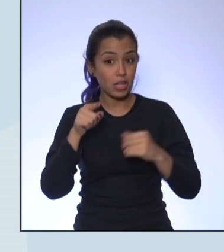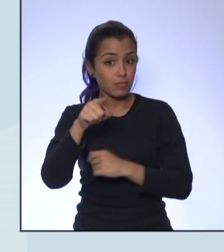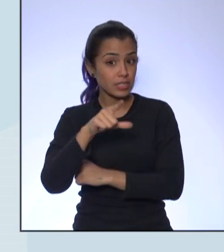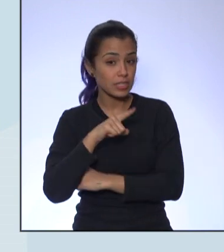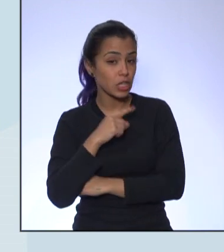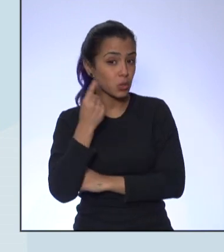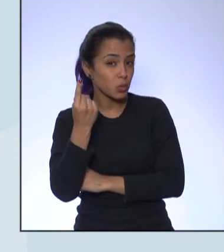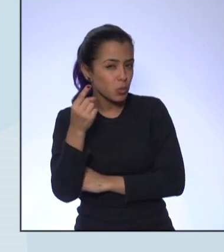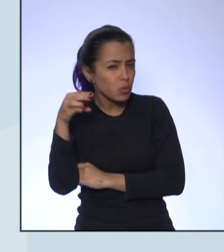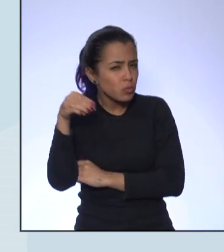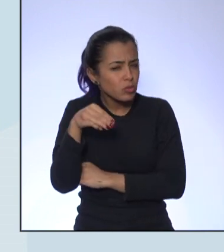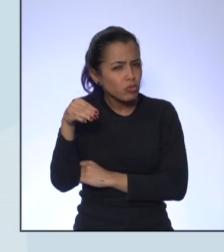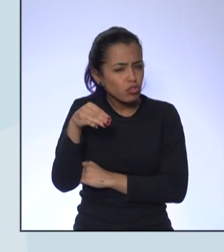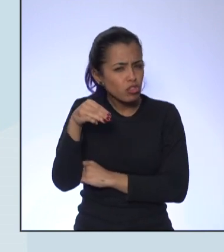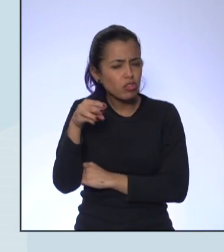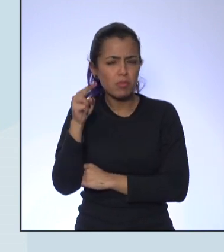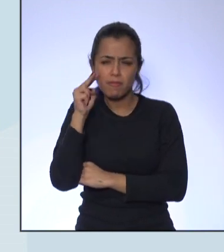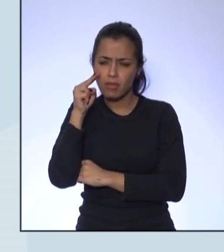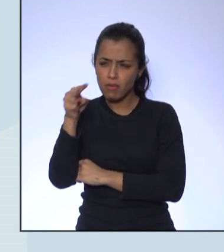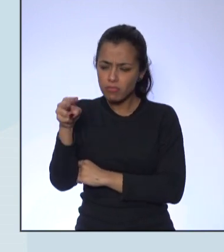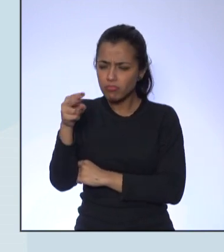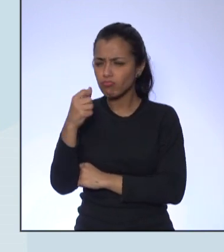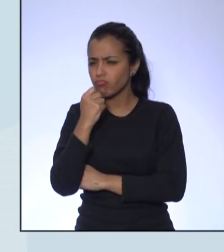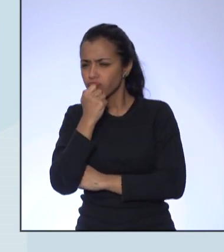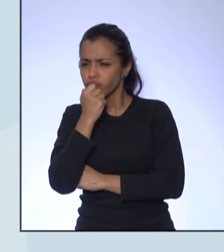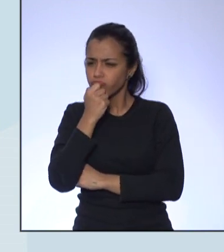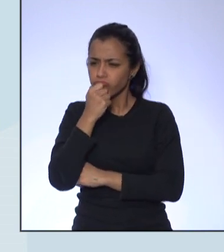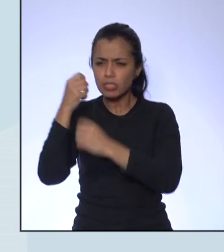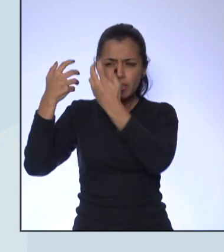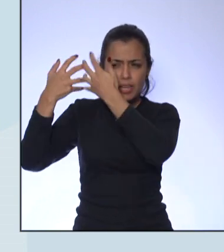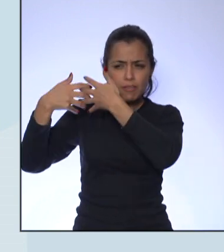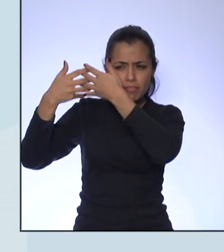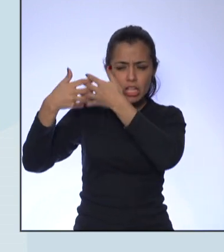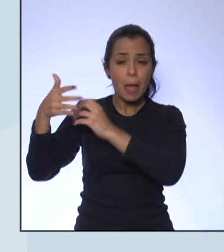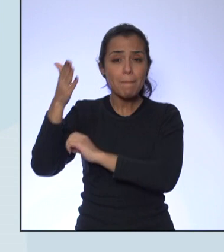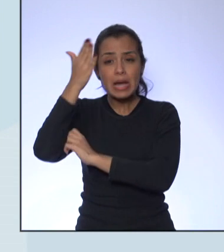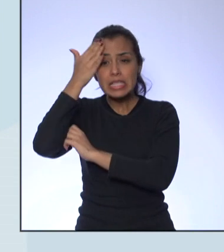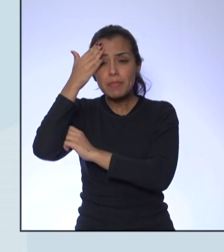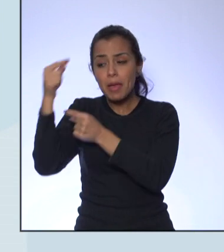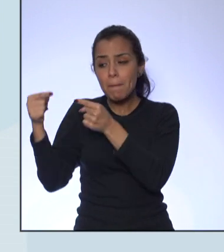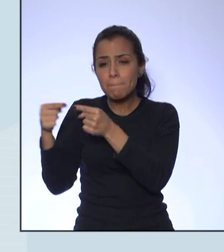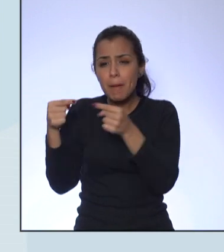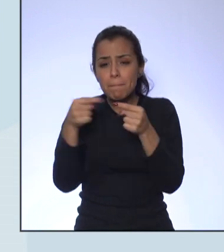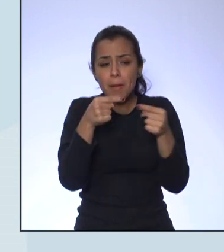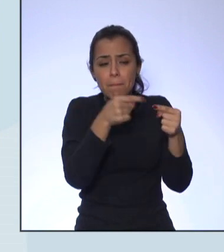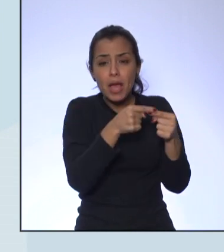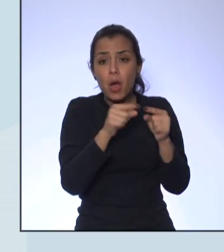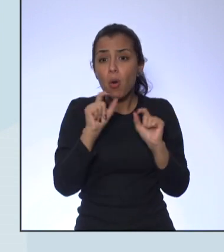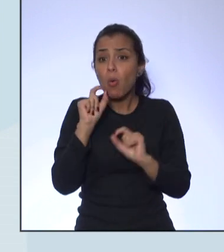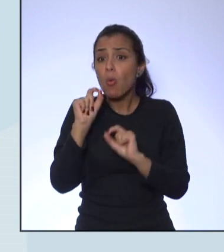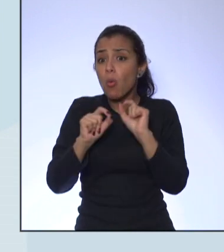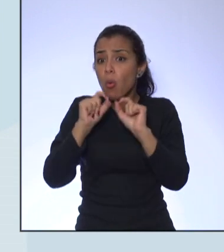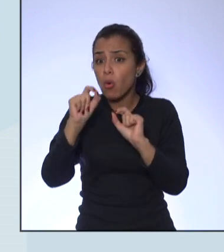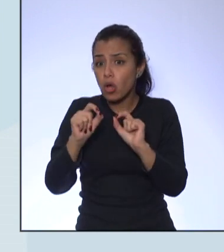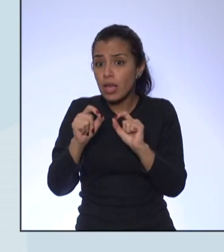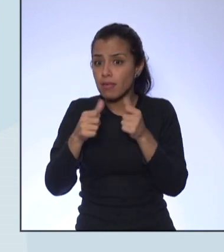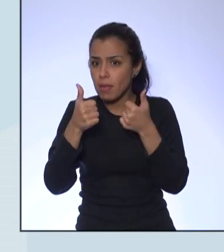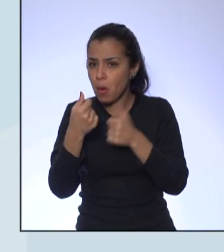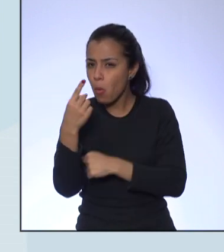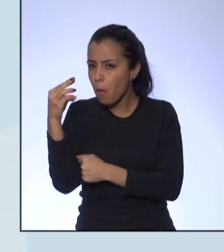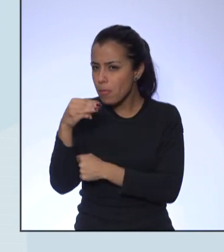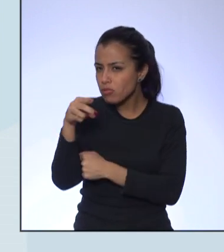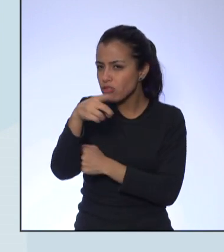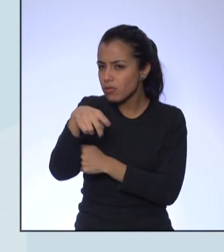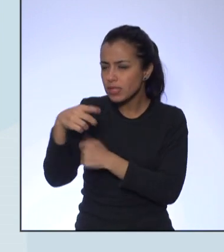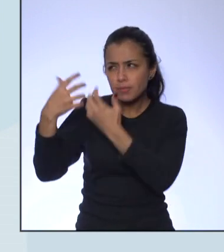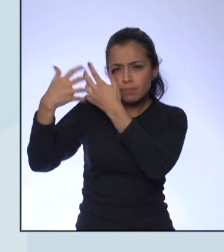pensarem quais são, né, o que esses seres apresentam em comum. E aí, depois de um minutinho, a gente retoma com o que vocês colocaram